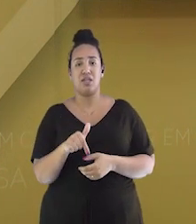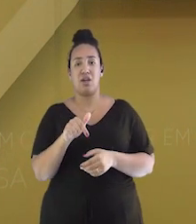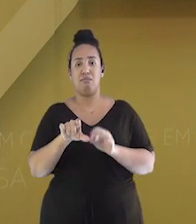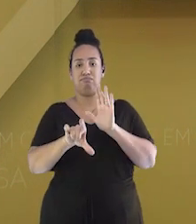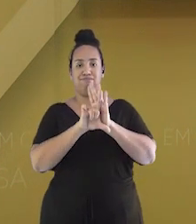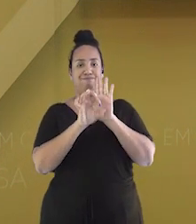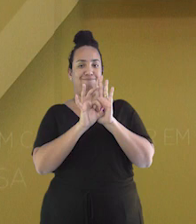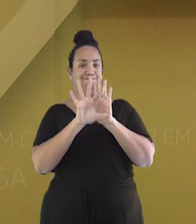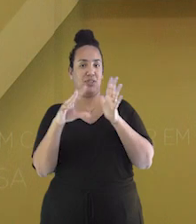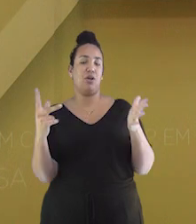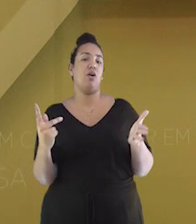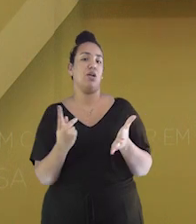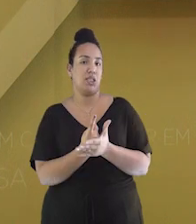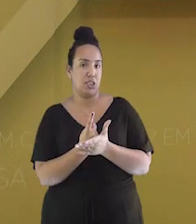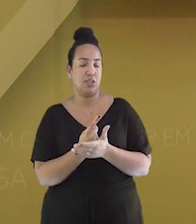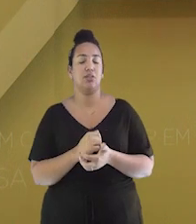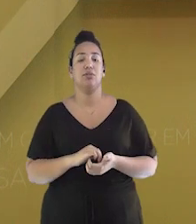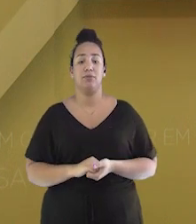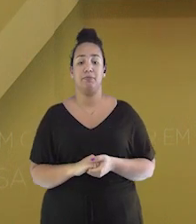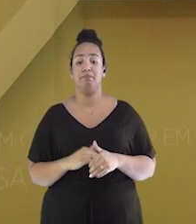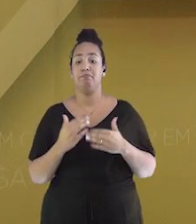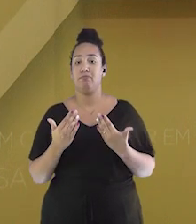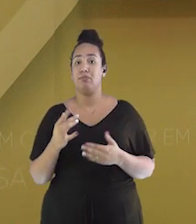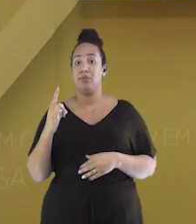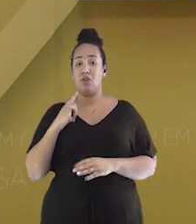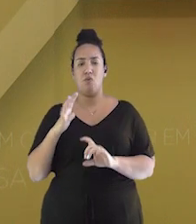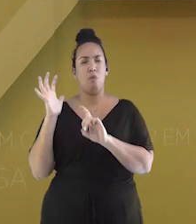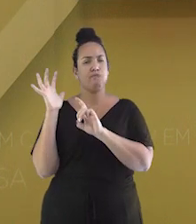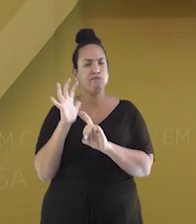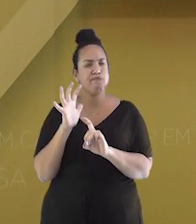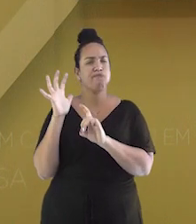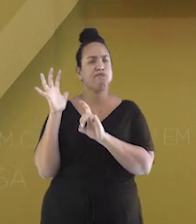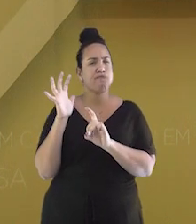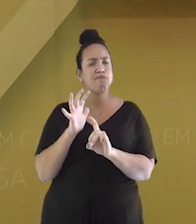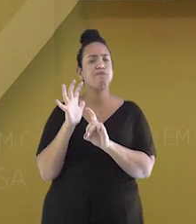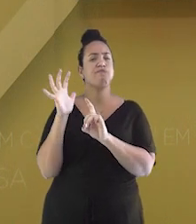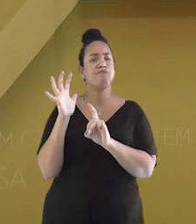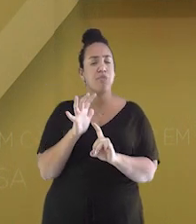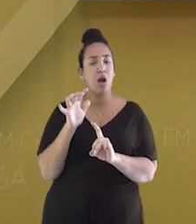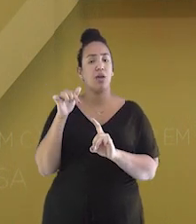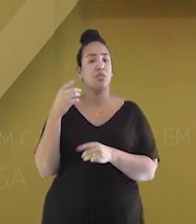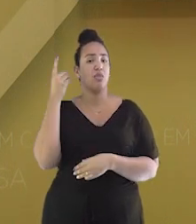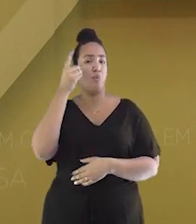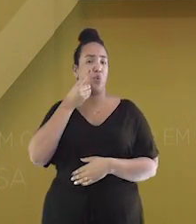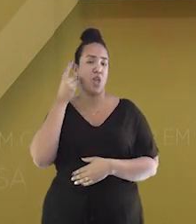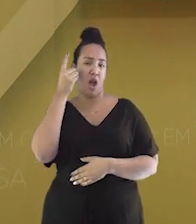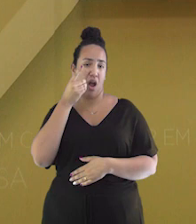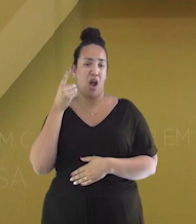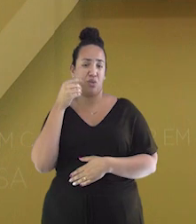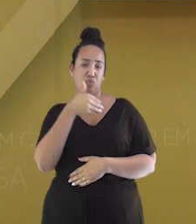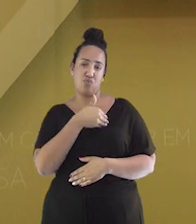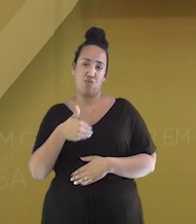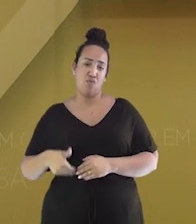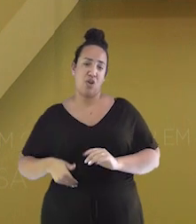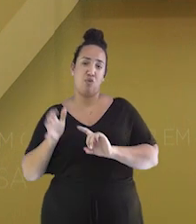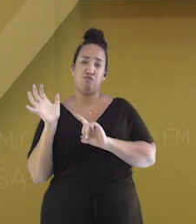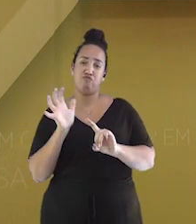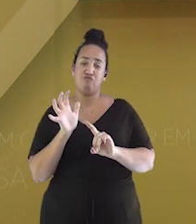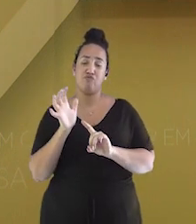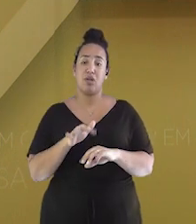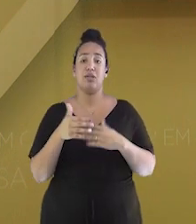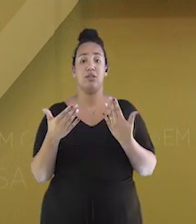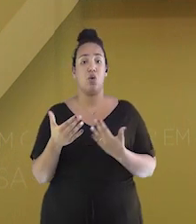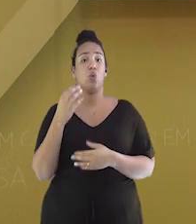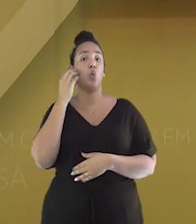ocorresse, apesar da grande pressão que os deputados liberais exerciam sobre o seu governo. Então Dom Pedro está ali